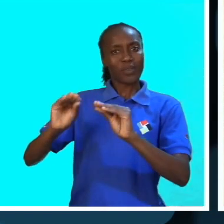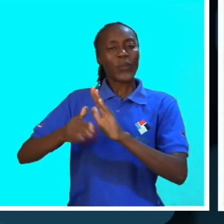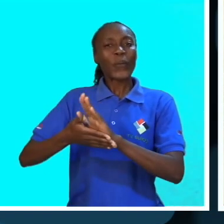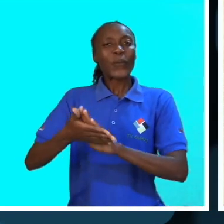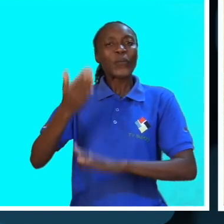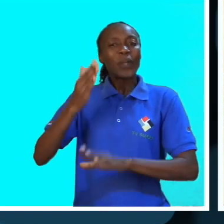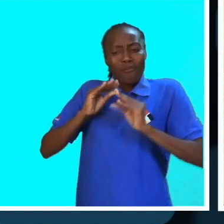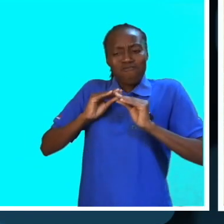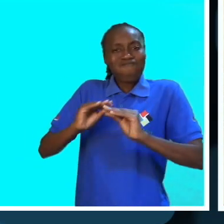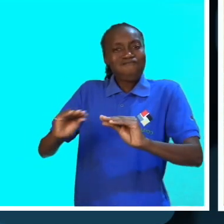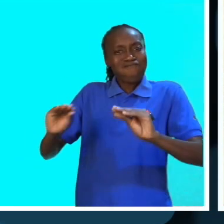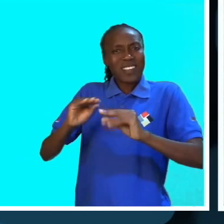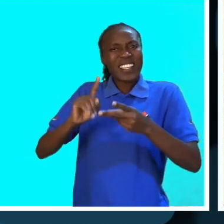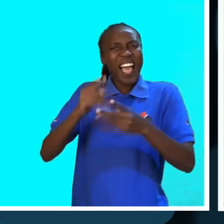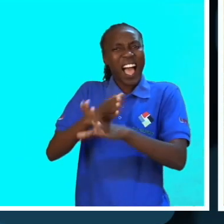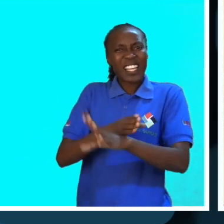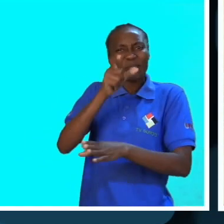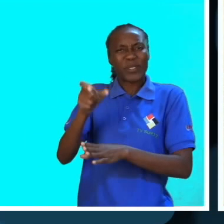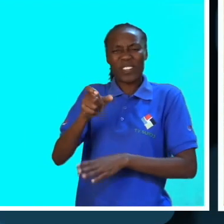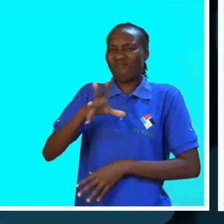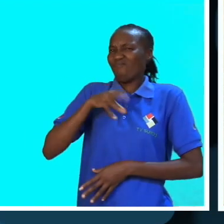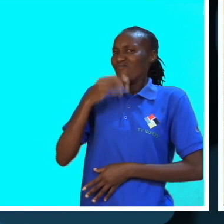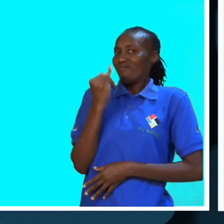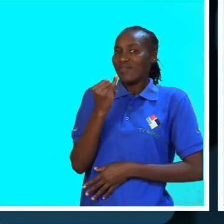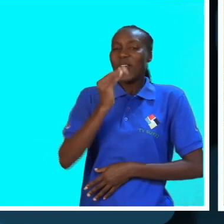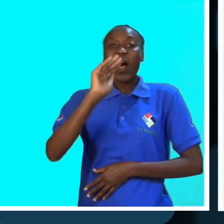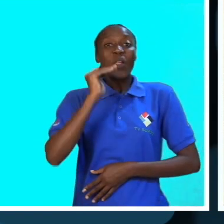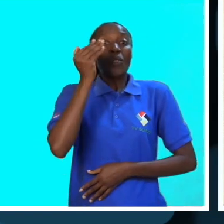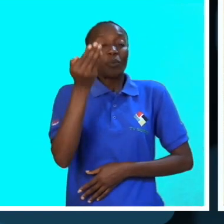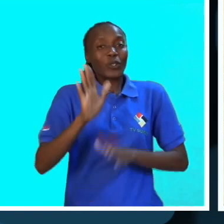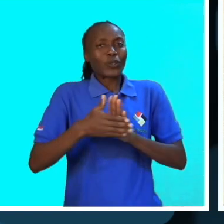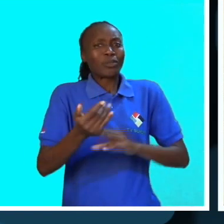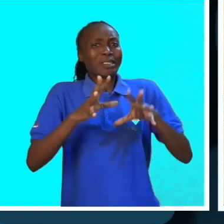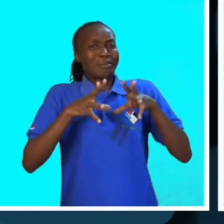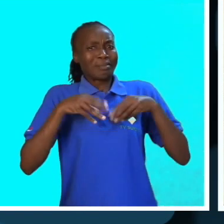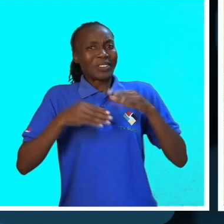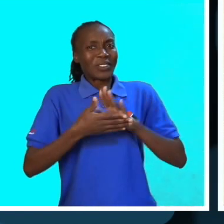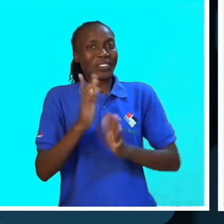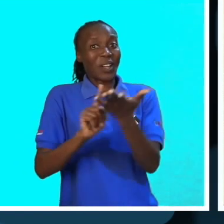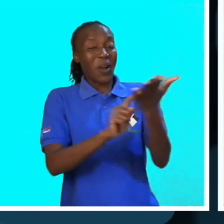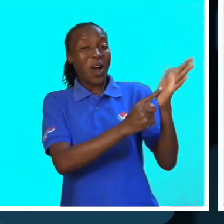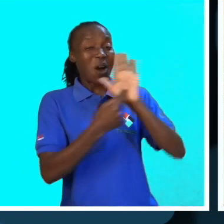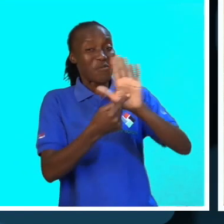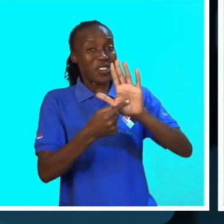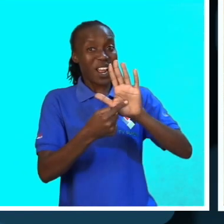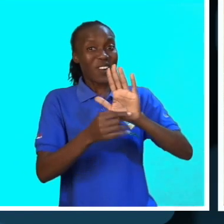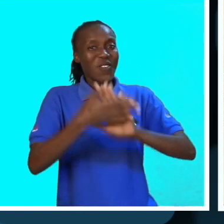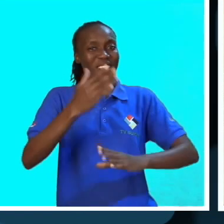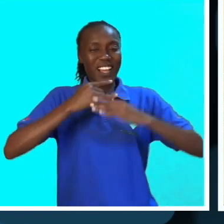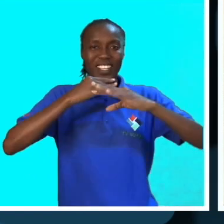instruir os outros. Assim, já começamos a instruir. Primeiro, não acreditavam, mas depois acreditaram porque nós